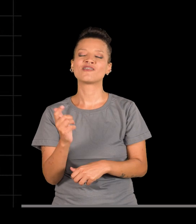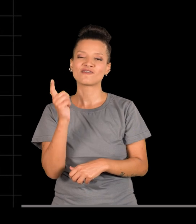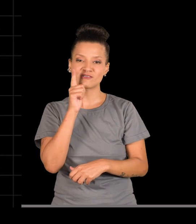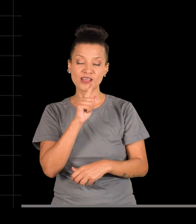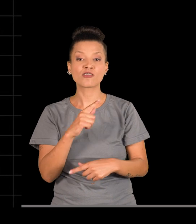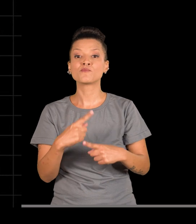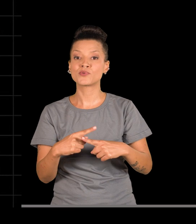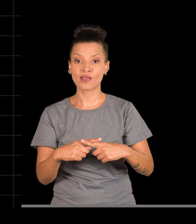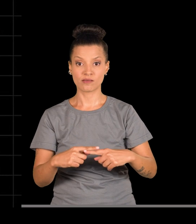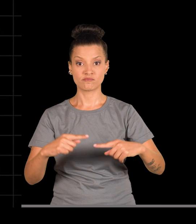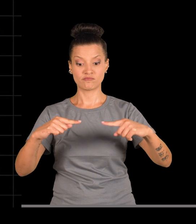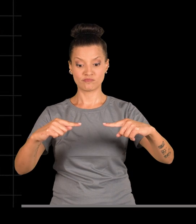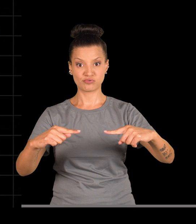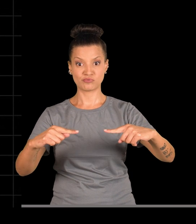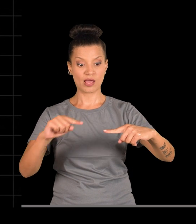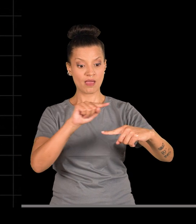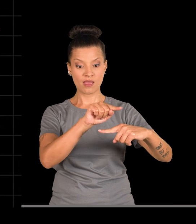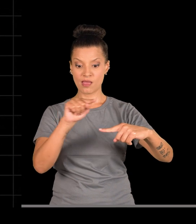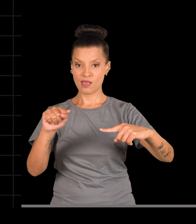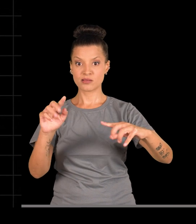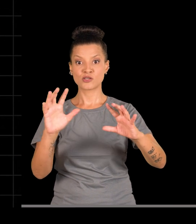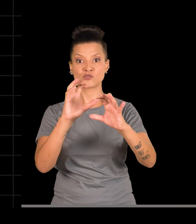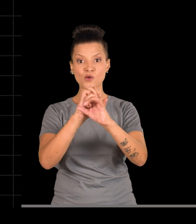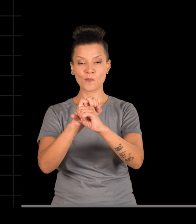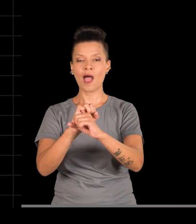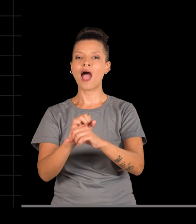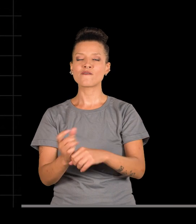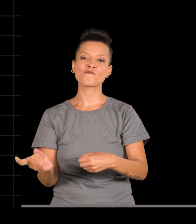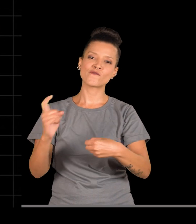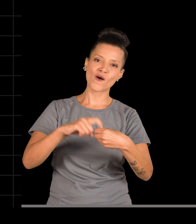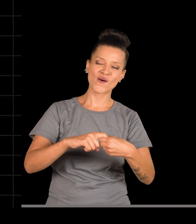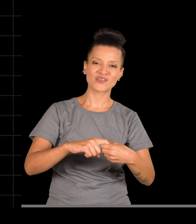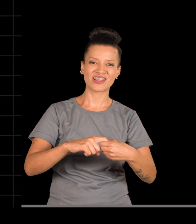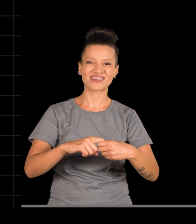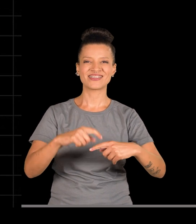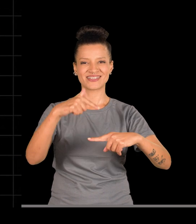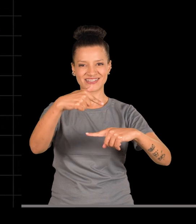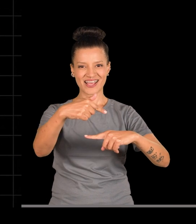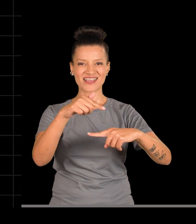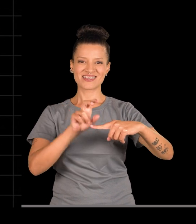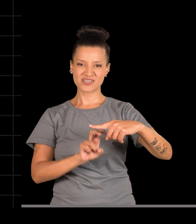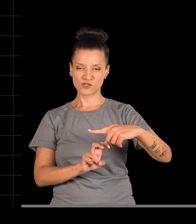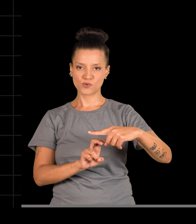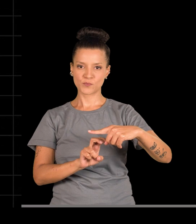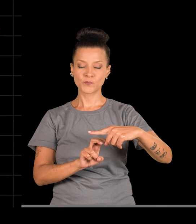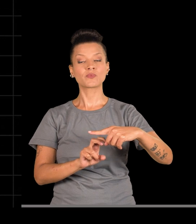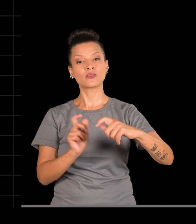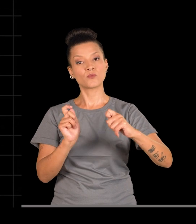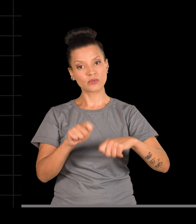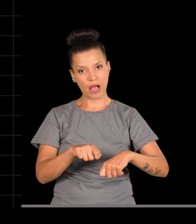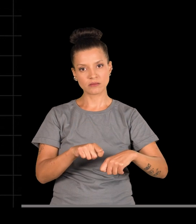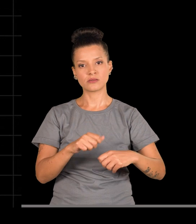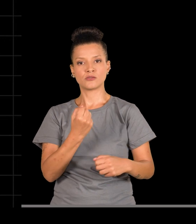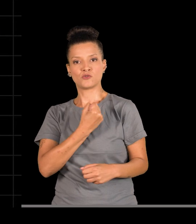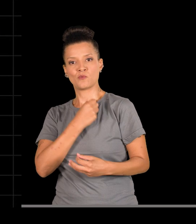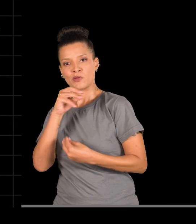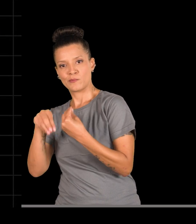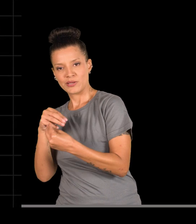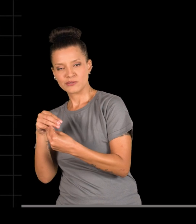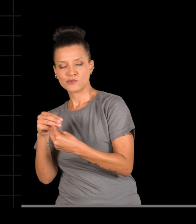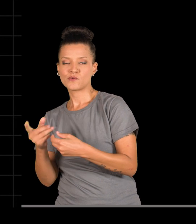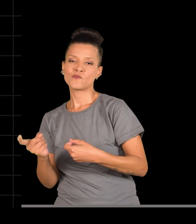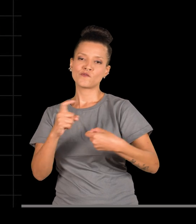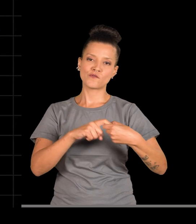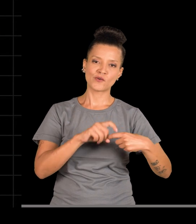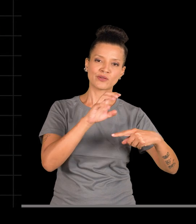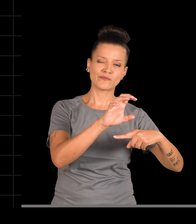somaria aqui, tranquilamente aqui na parte do numerador e retornaria para os 7/5, beleza? Então é assim que eu transformo de número misto para fração e de fração para